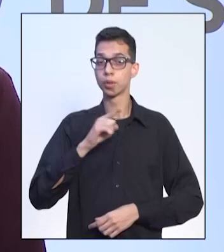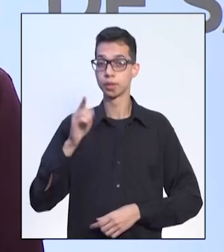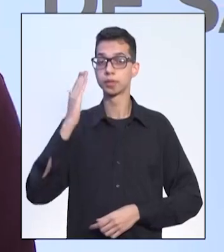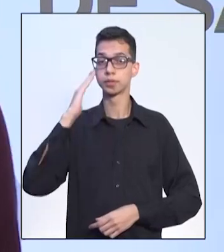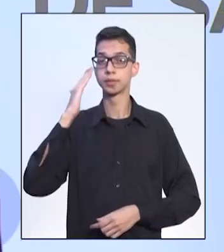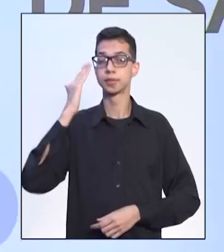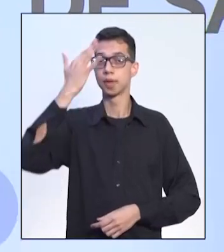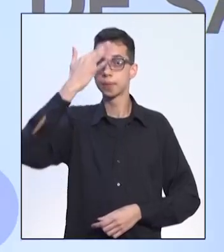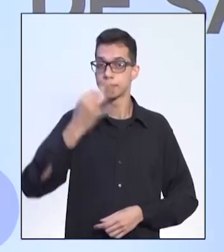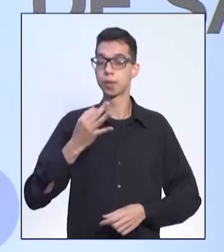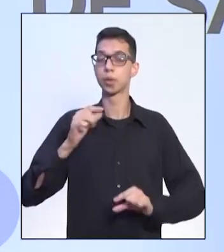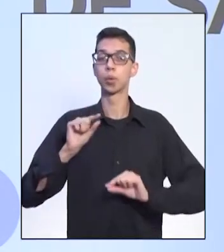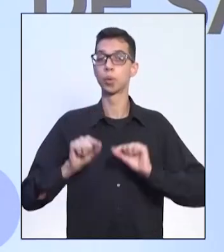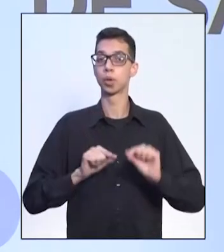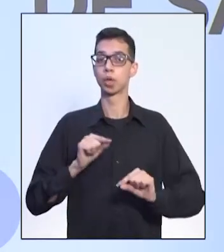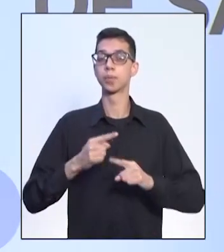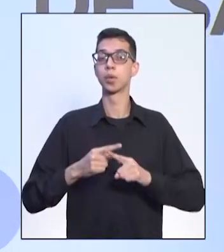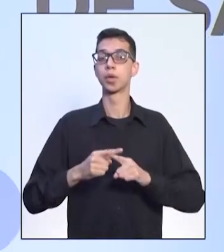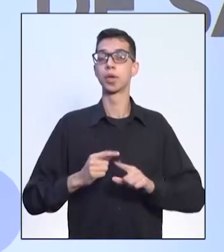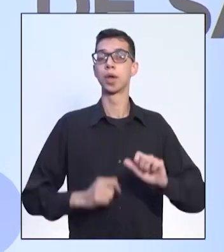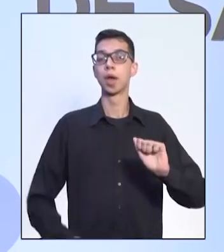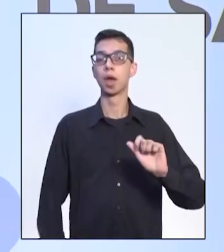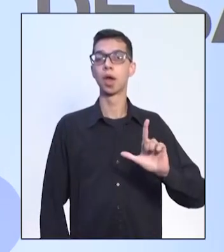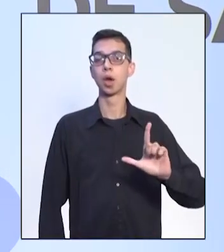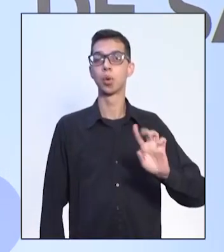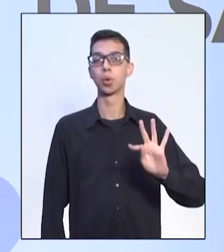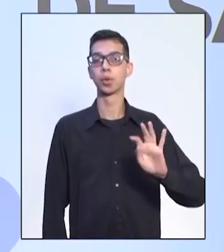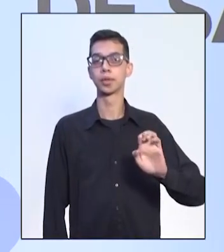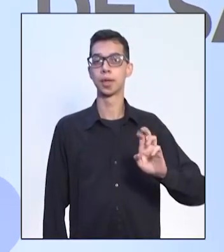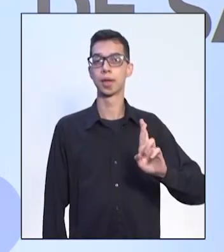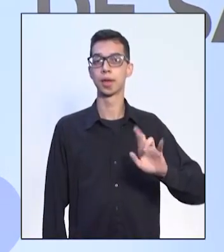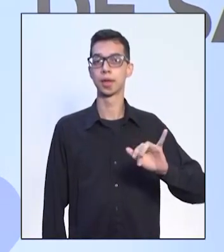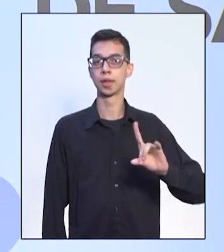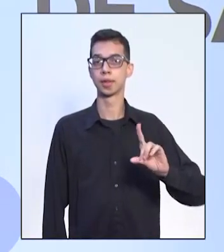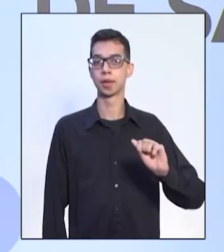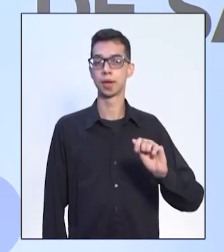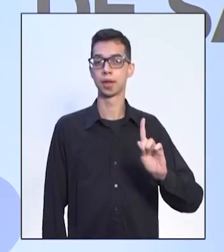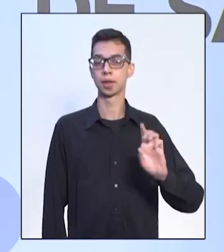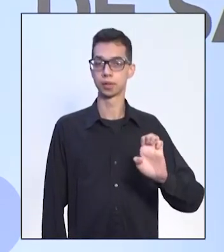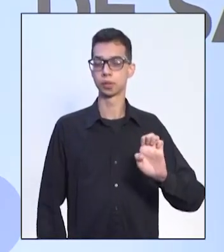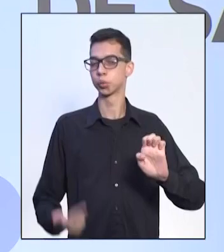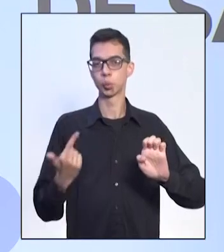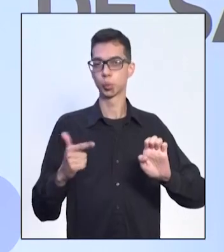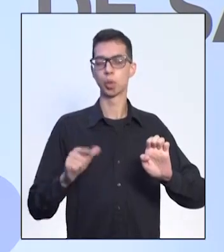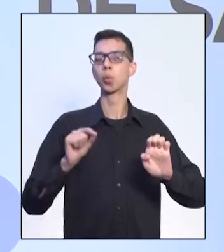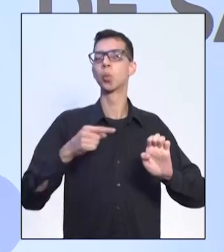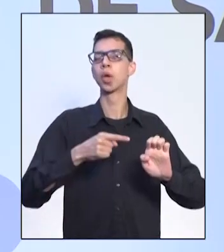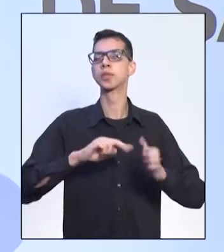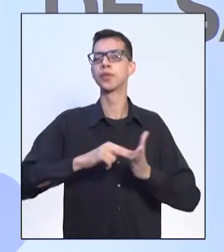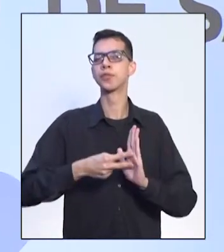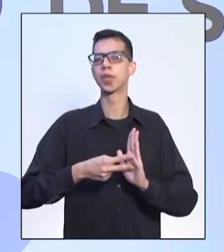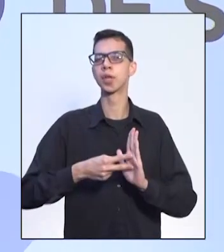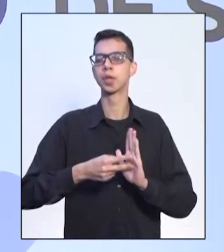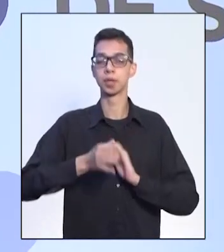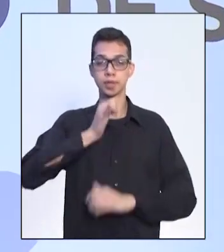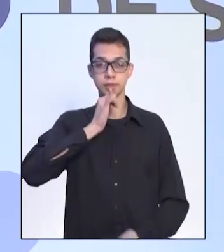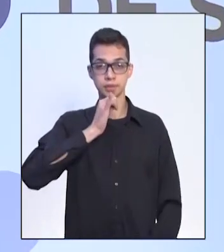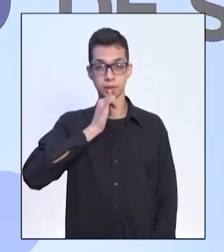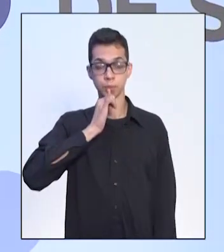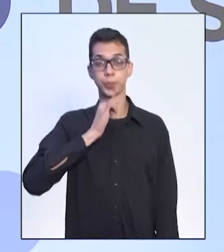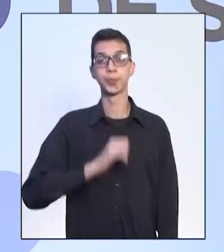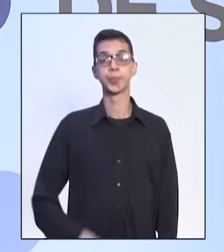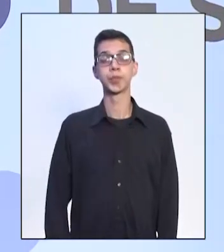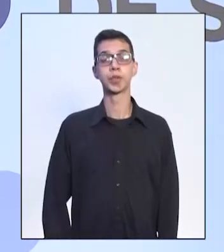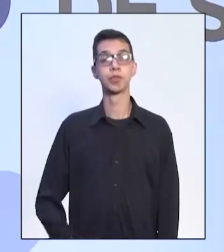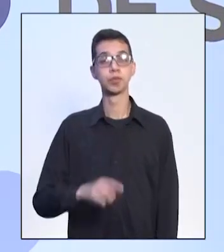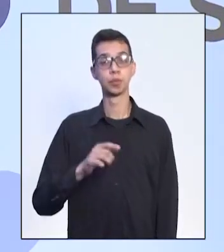estabelece pela ausência de alteridade. Lembrando que a alteridade significa justamente a gente não reconhecer